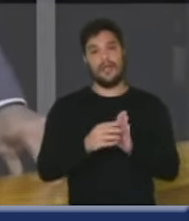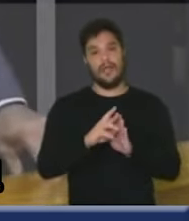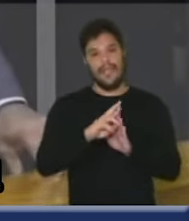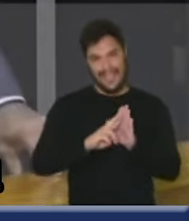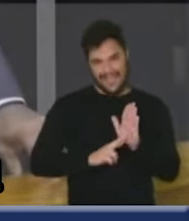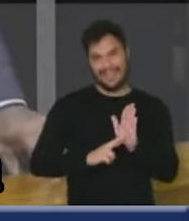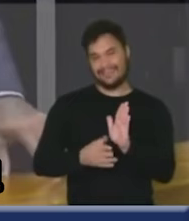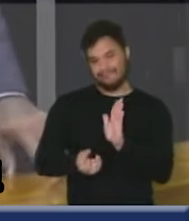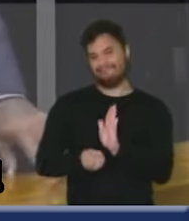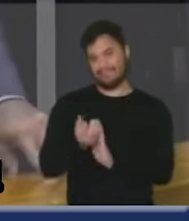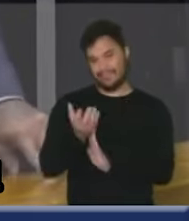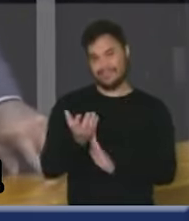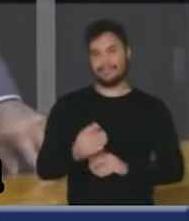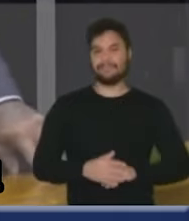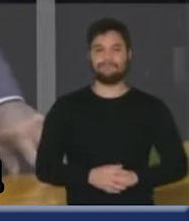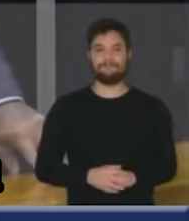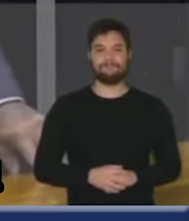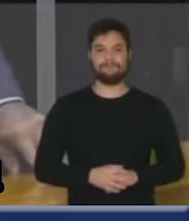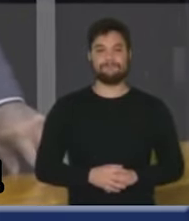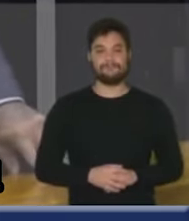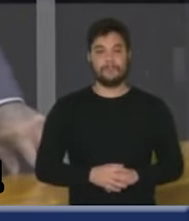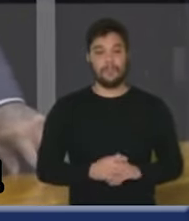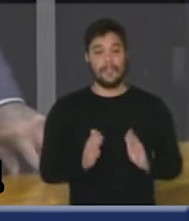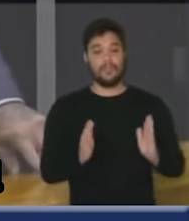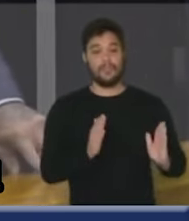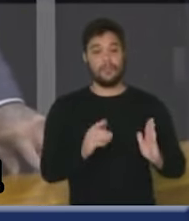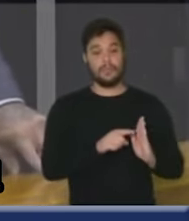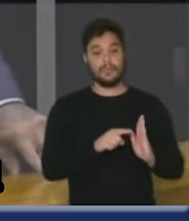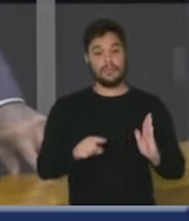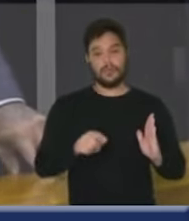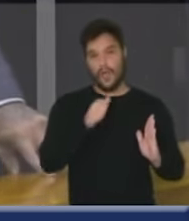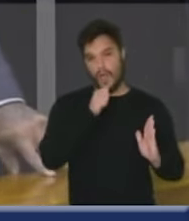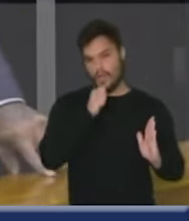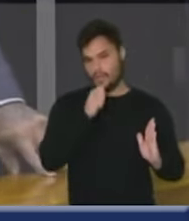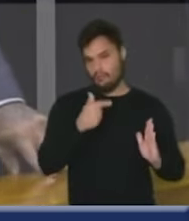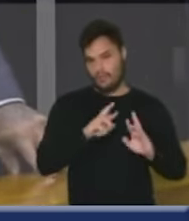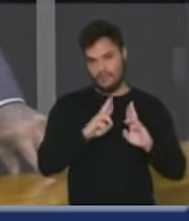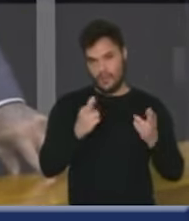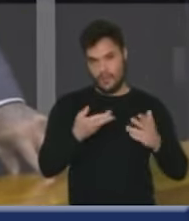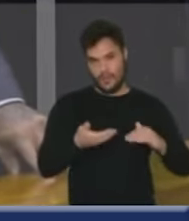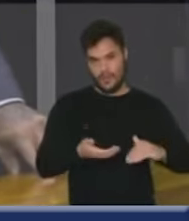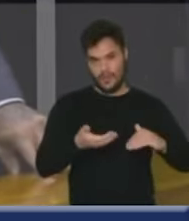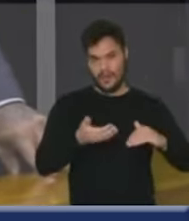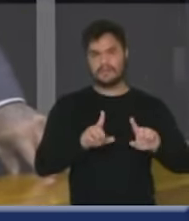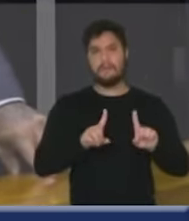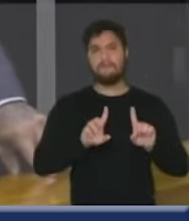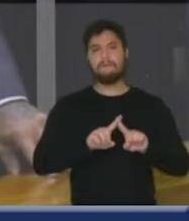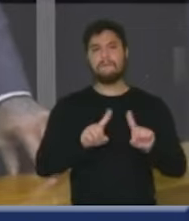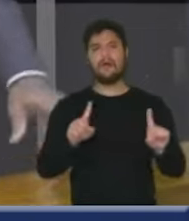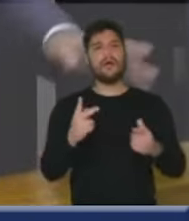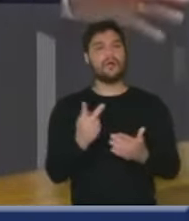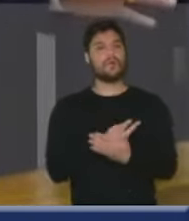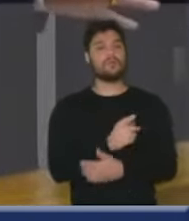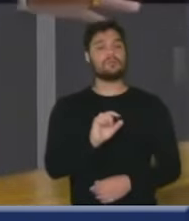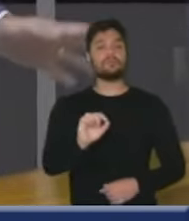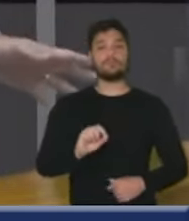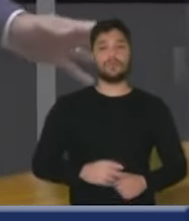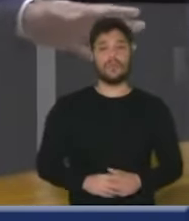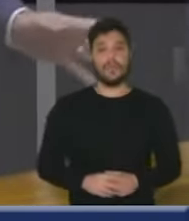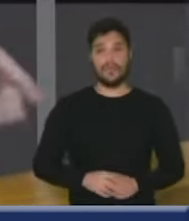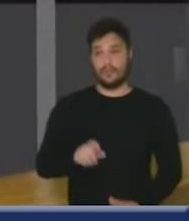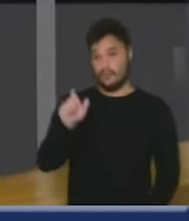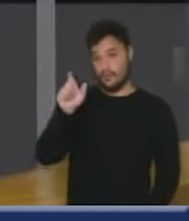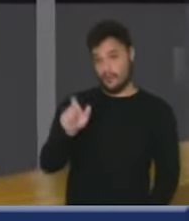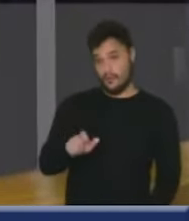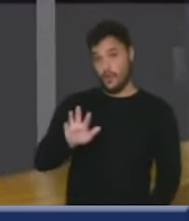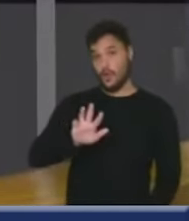mas nesse período em que não há uma sessão do congresso nacional que que tá acontecendo Lula e seu